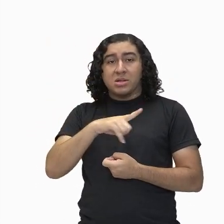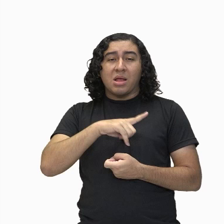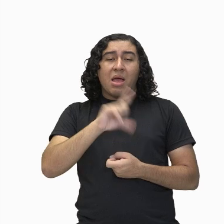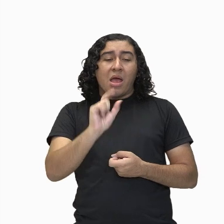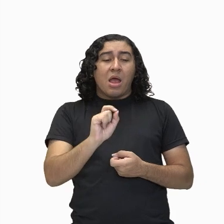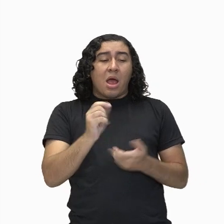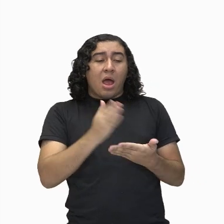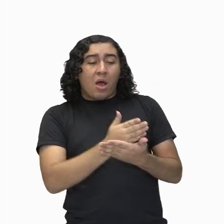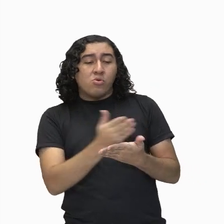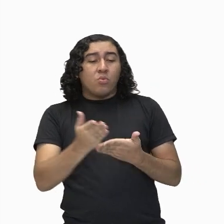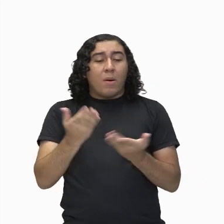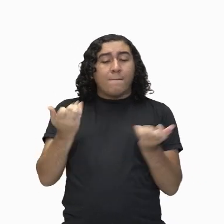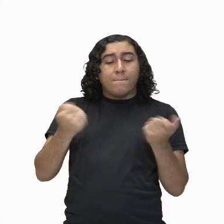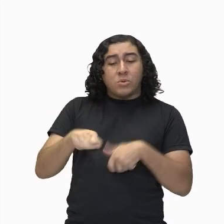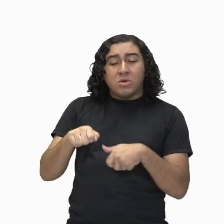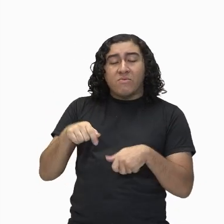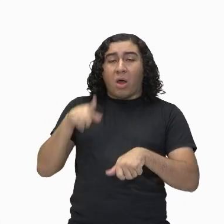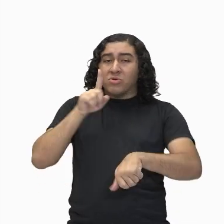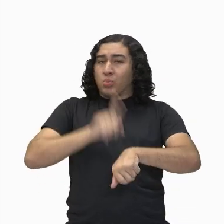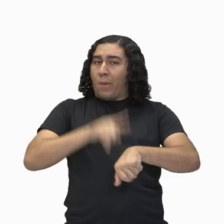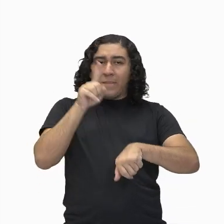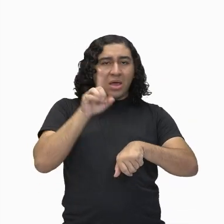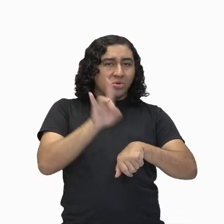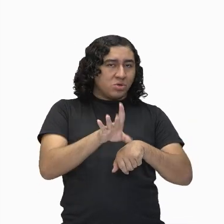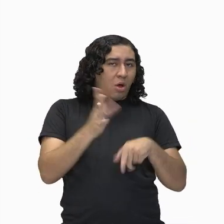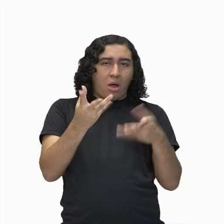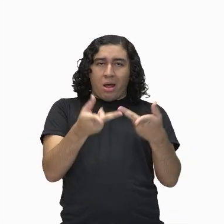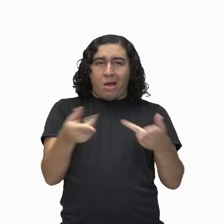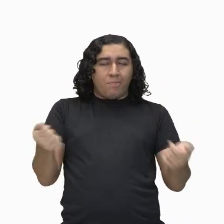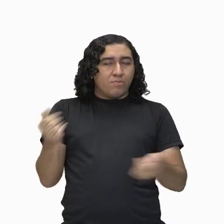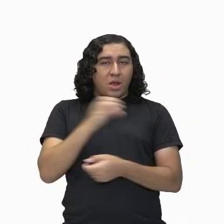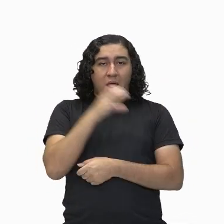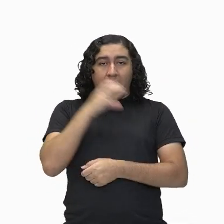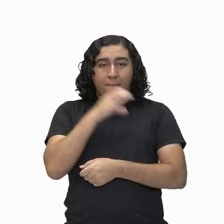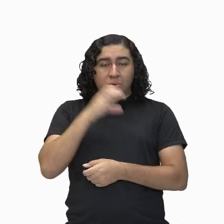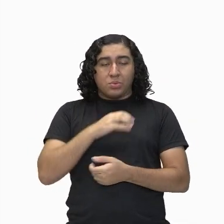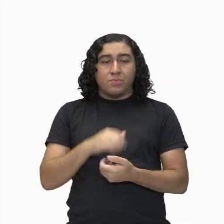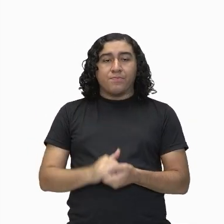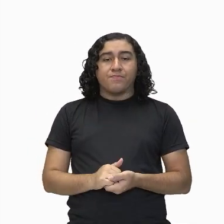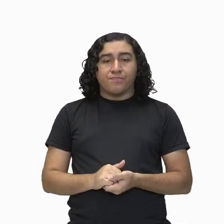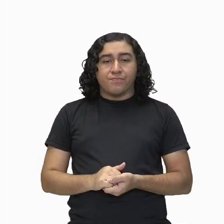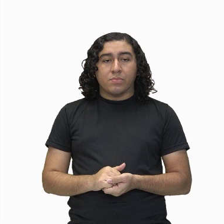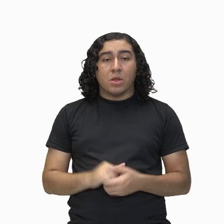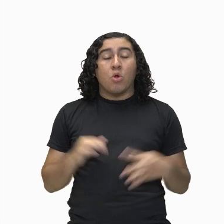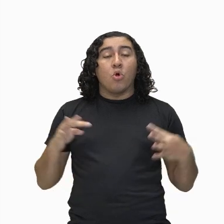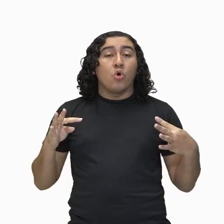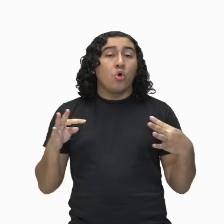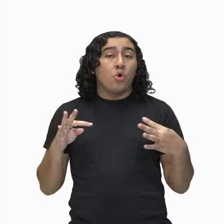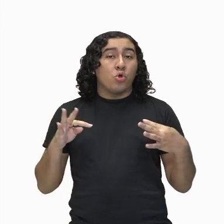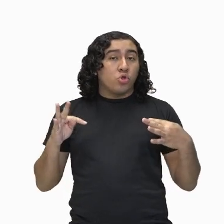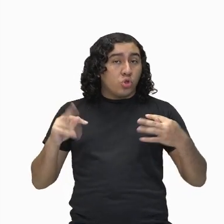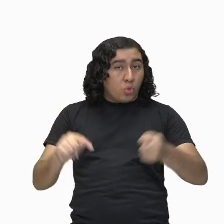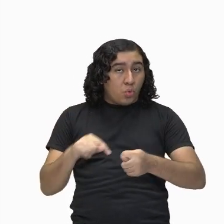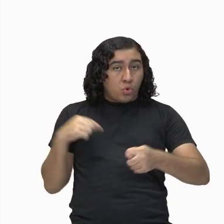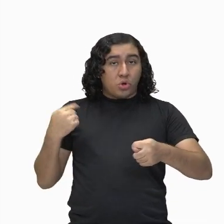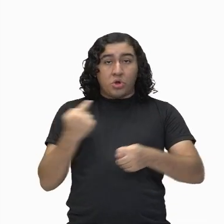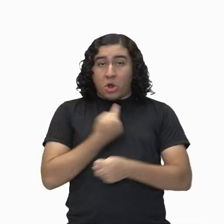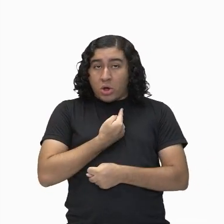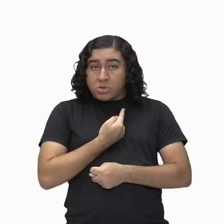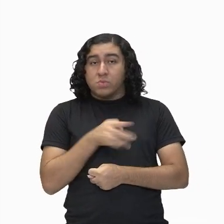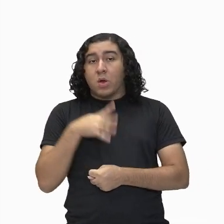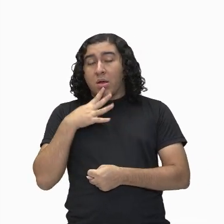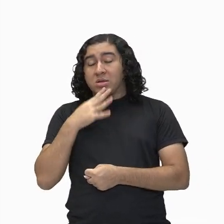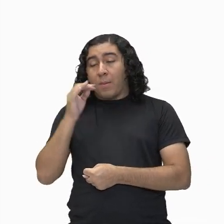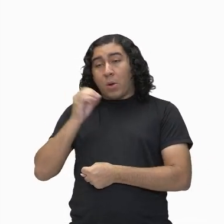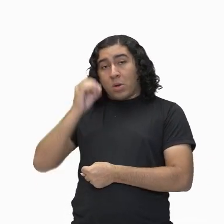uma volatilidade muito, muito forte aí, tá? Então, tudo aquilo que nós conhecemos até o momento,